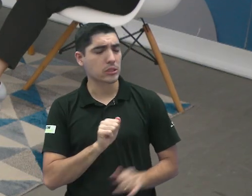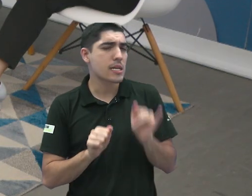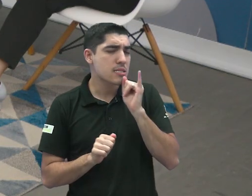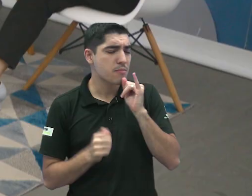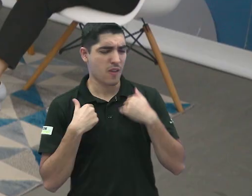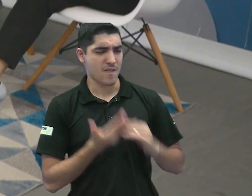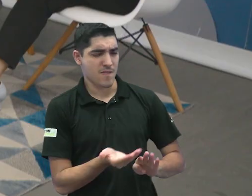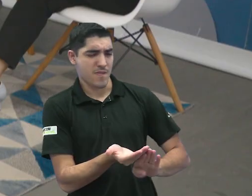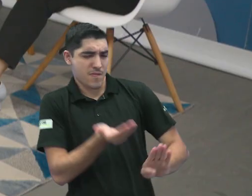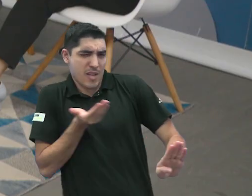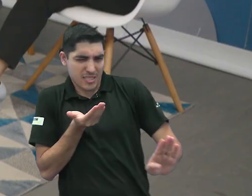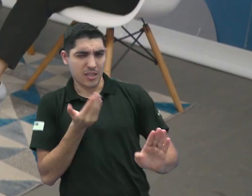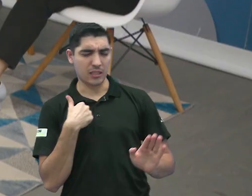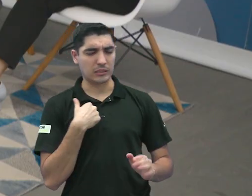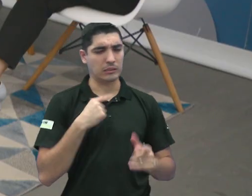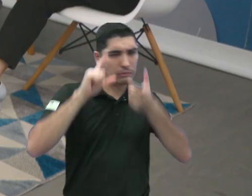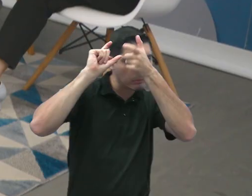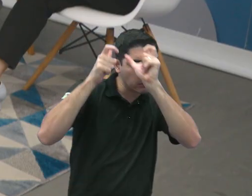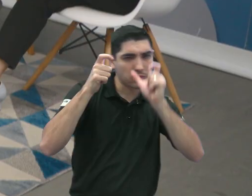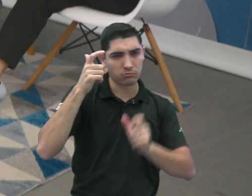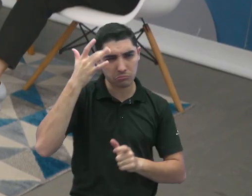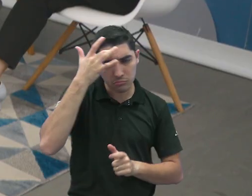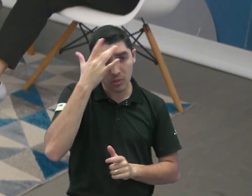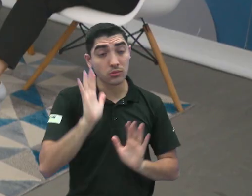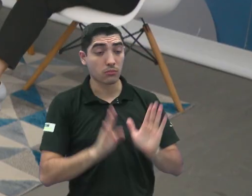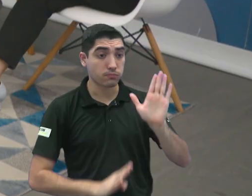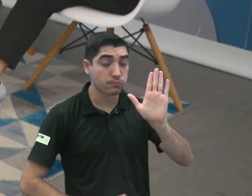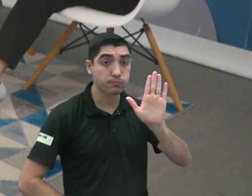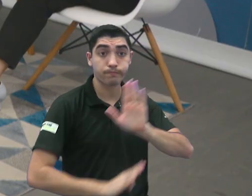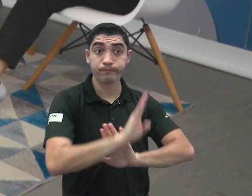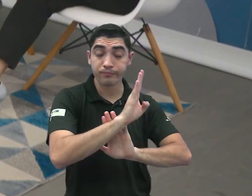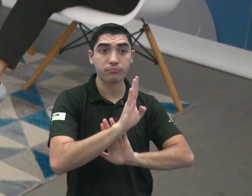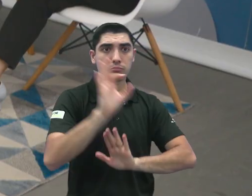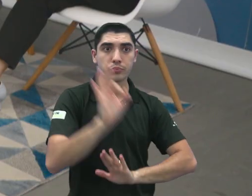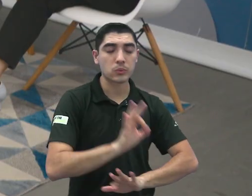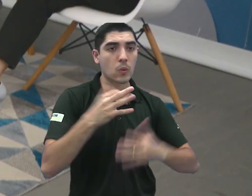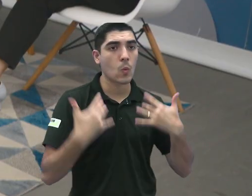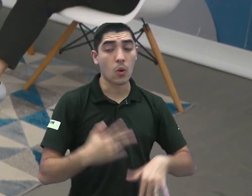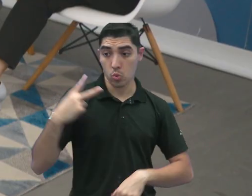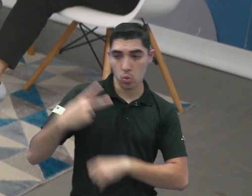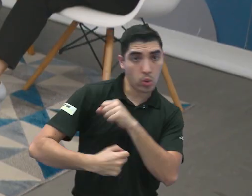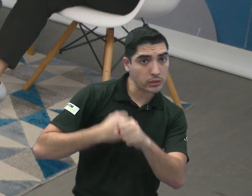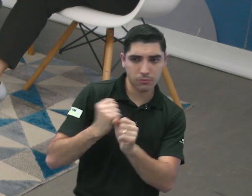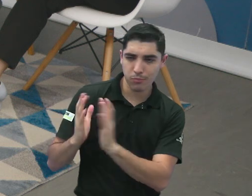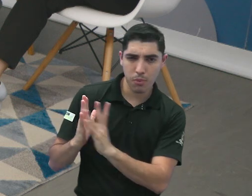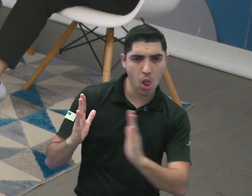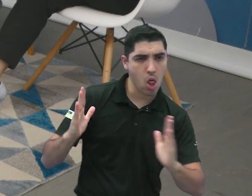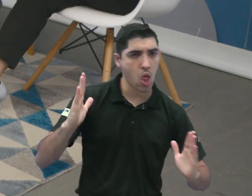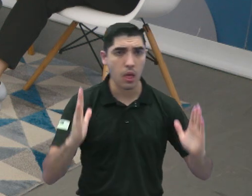mentais cresceram 134%, né, em 2 anos. Olha só, um número